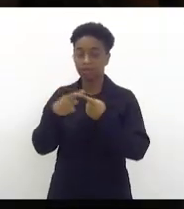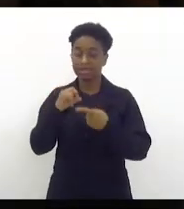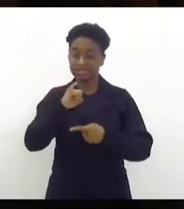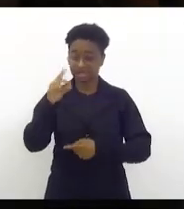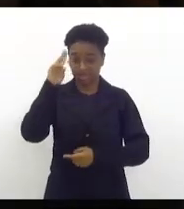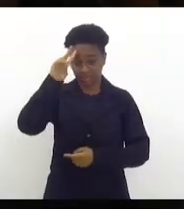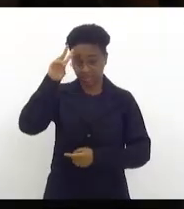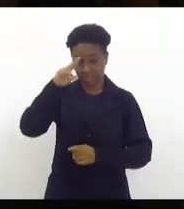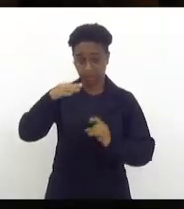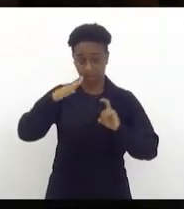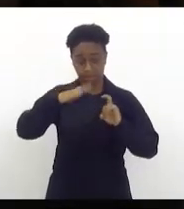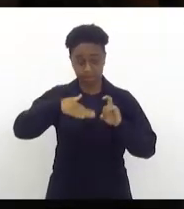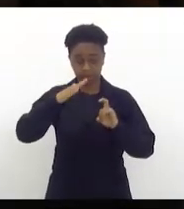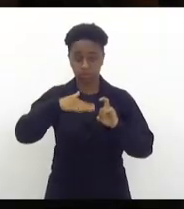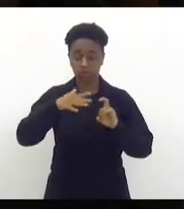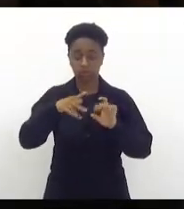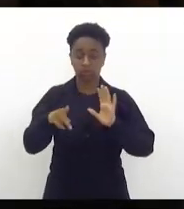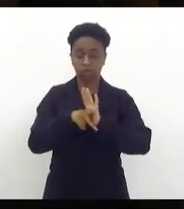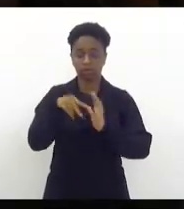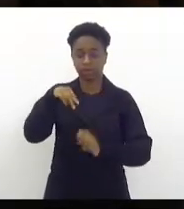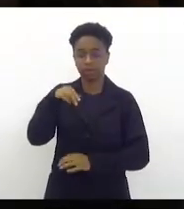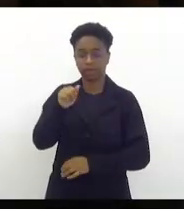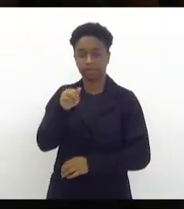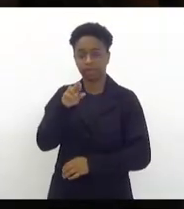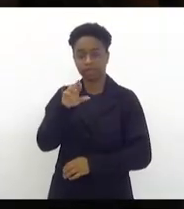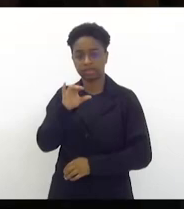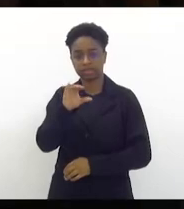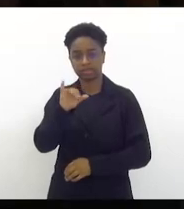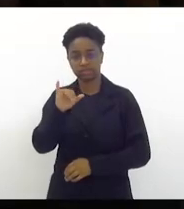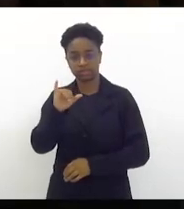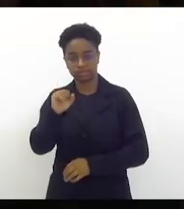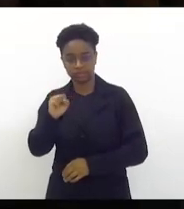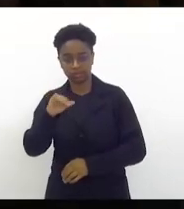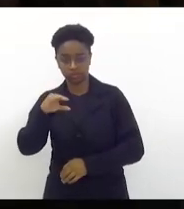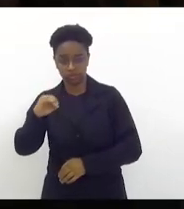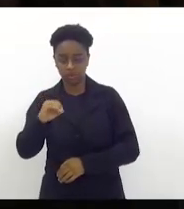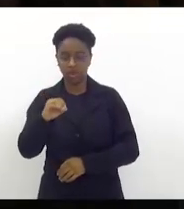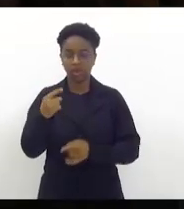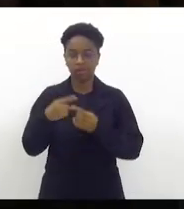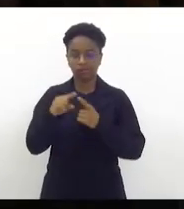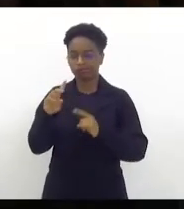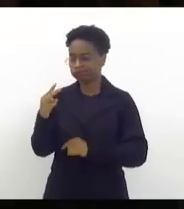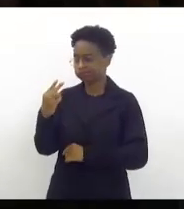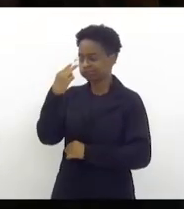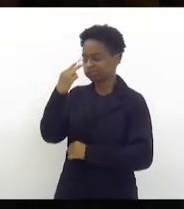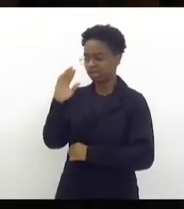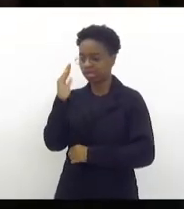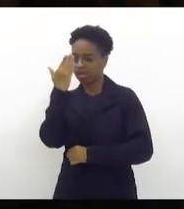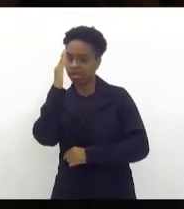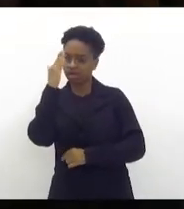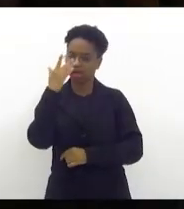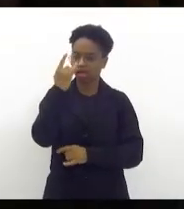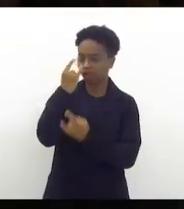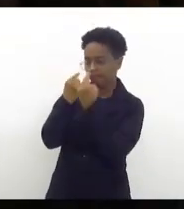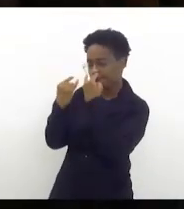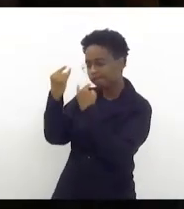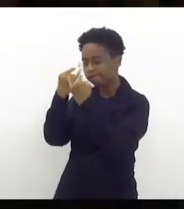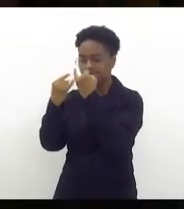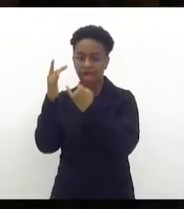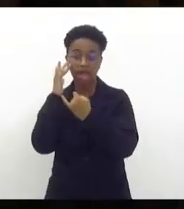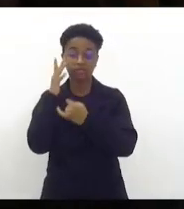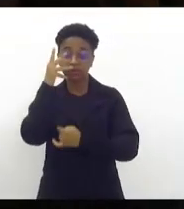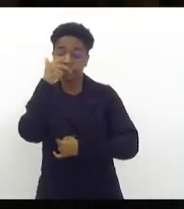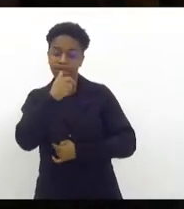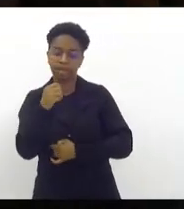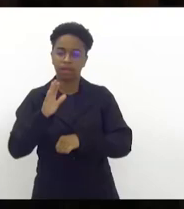mitologia de Narciso, ele se olhava no espelho e se admirava tanto, e se amava tanto, se achava tão belo,